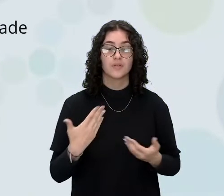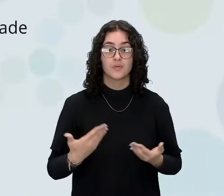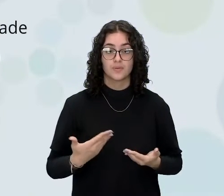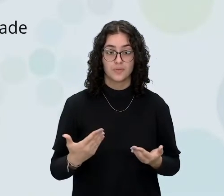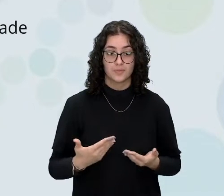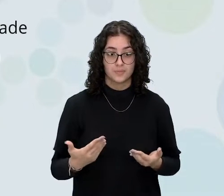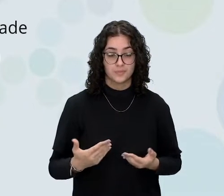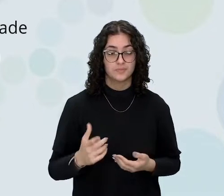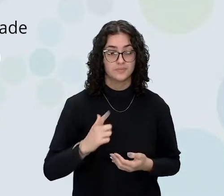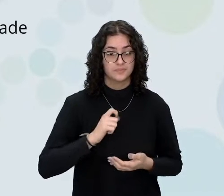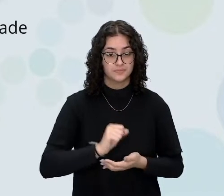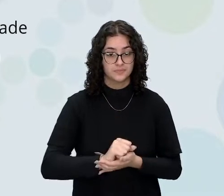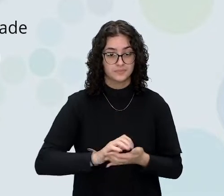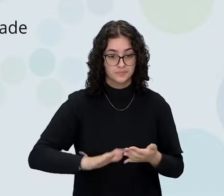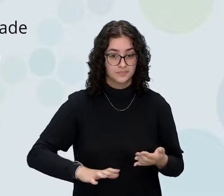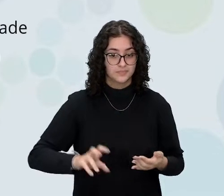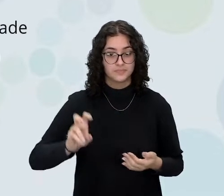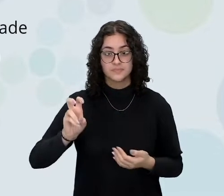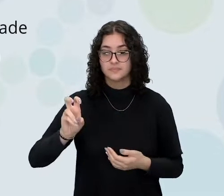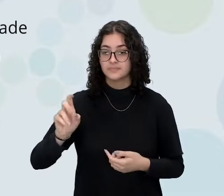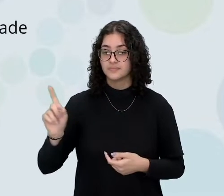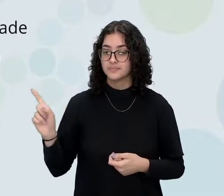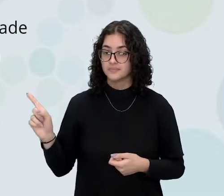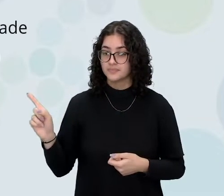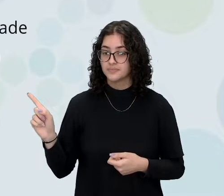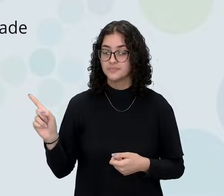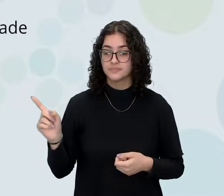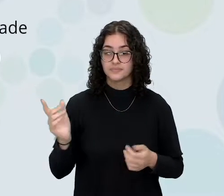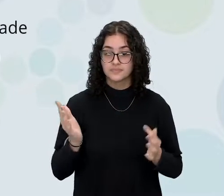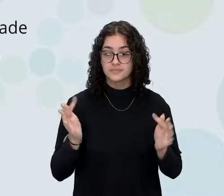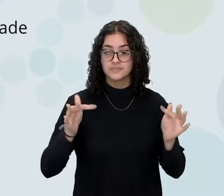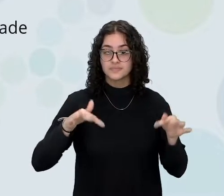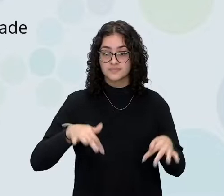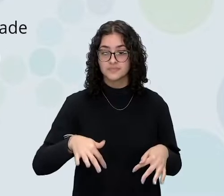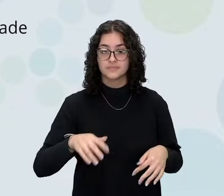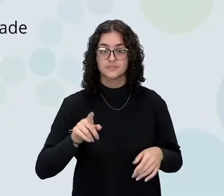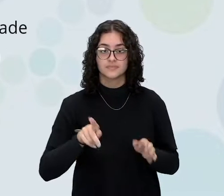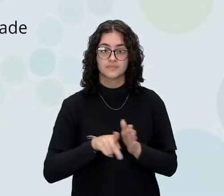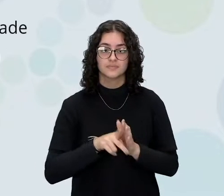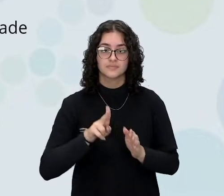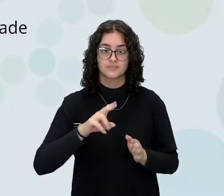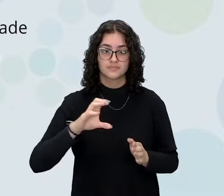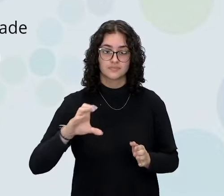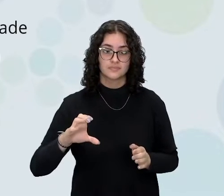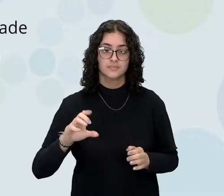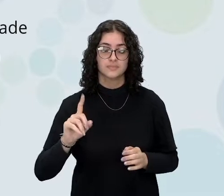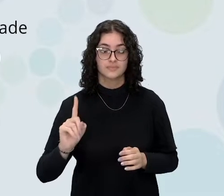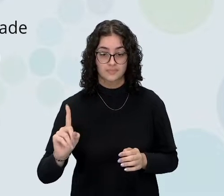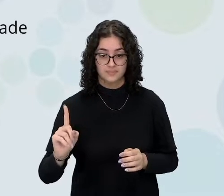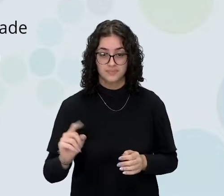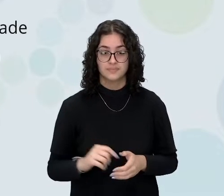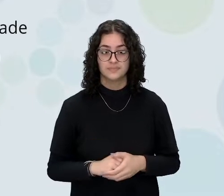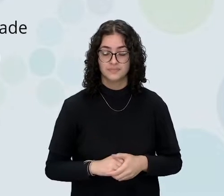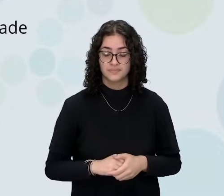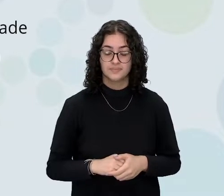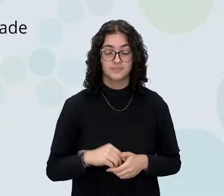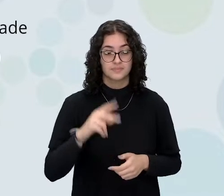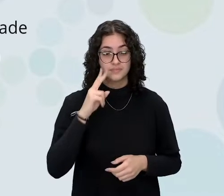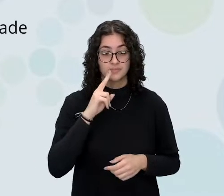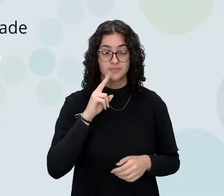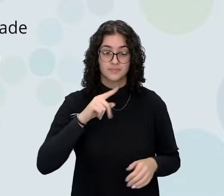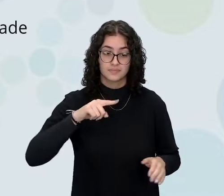Nós estamos aí na atividade 5, encerramento da unidade curricular 1, tá certo? Lembrando do